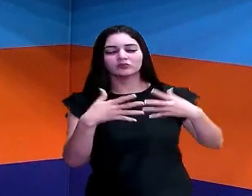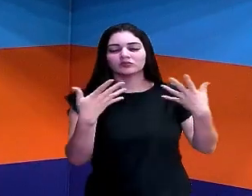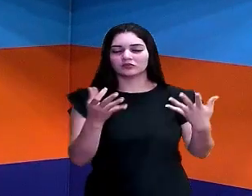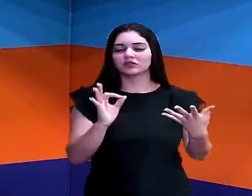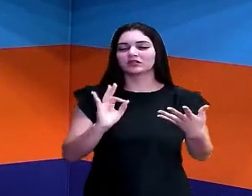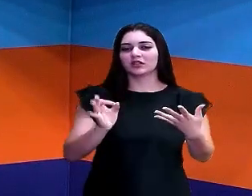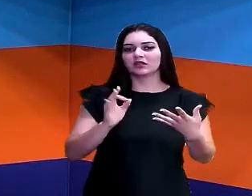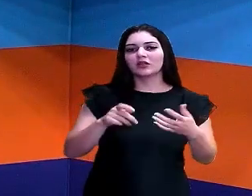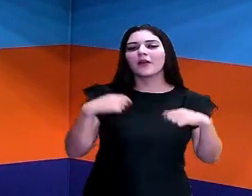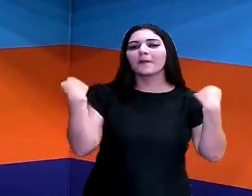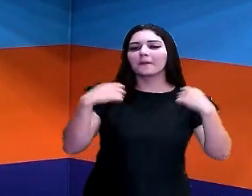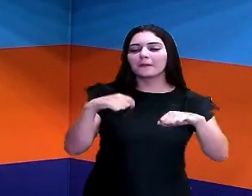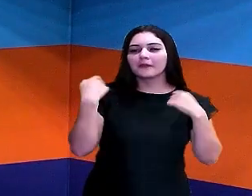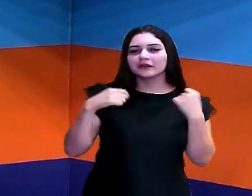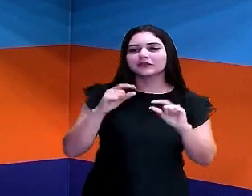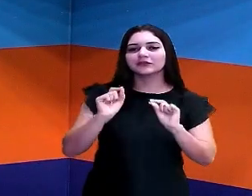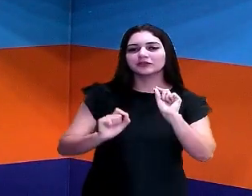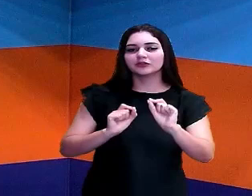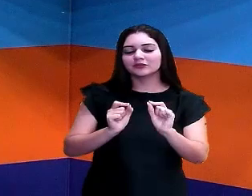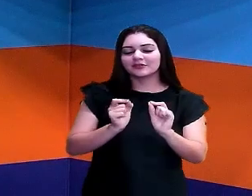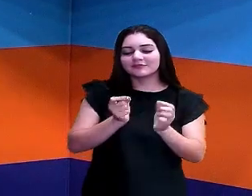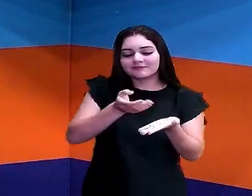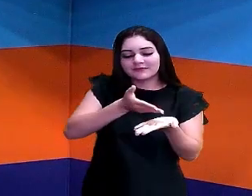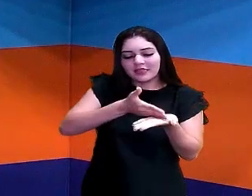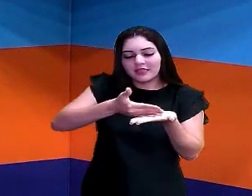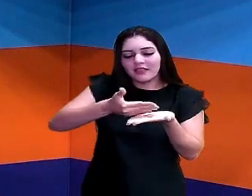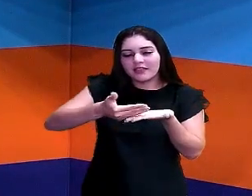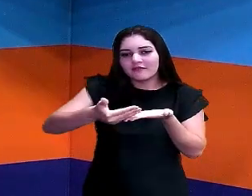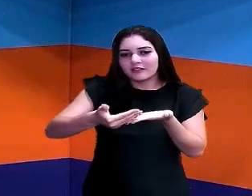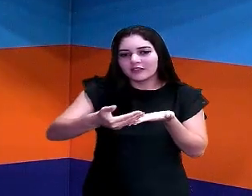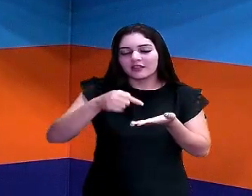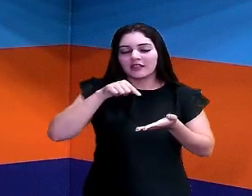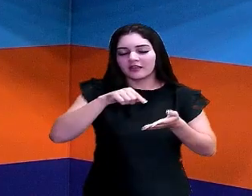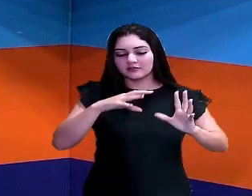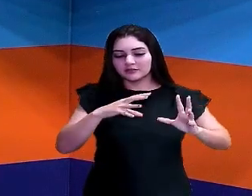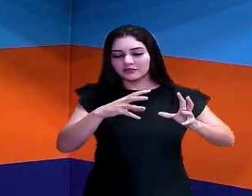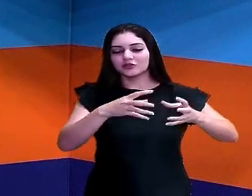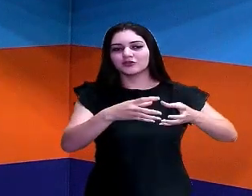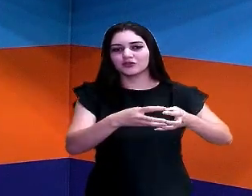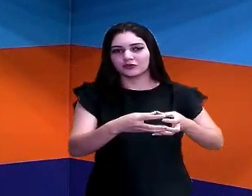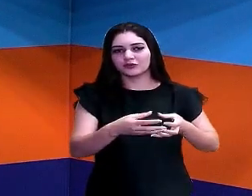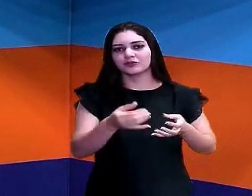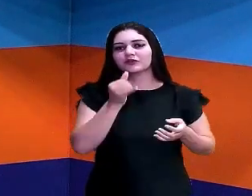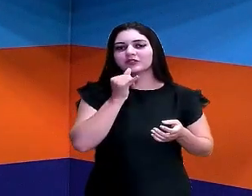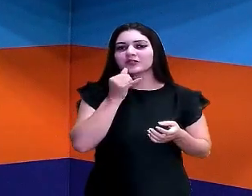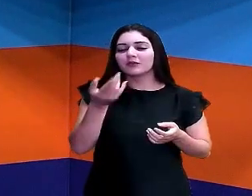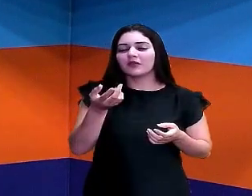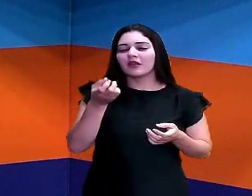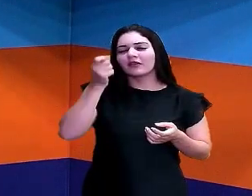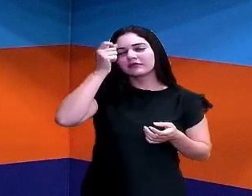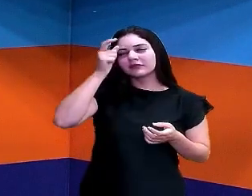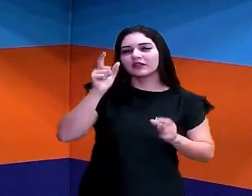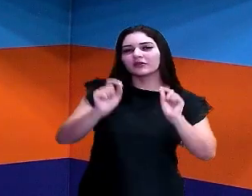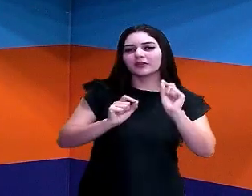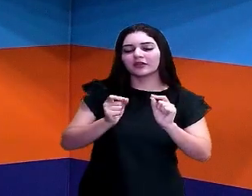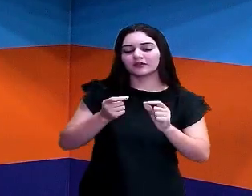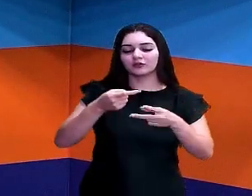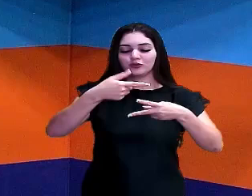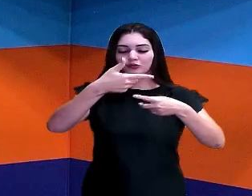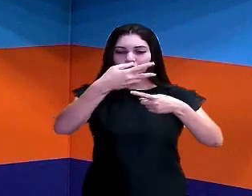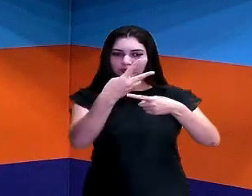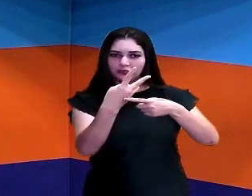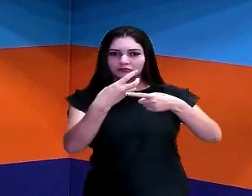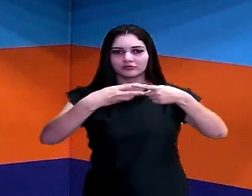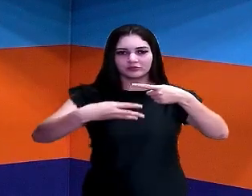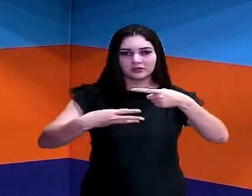né? E aí eu preciso fracionar esse todo, que foi ali a ideia do 2/3 que eu trouxe no